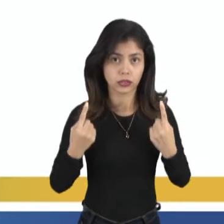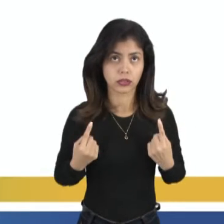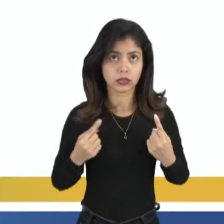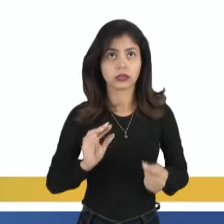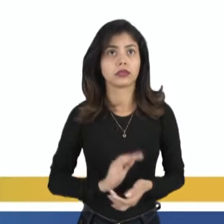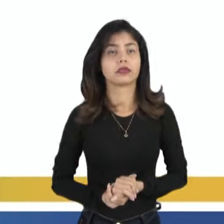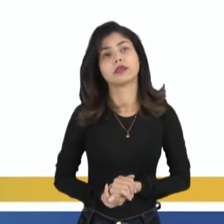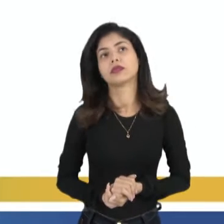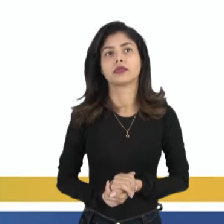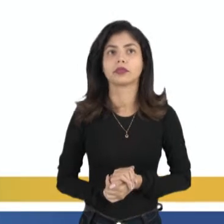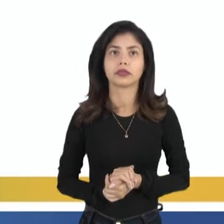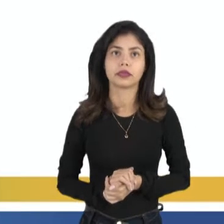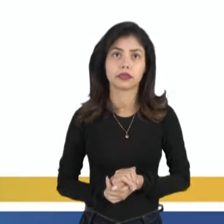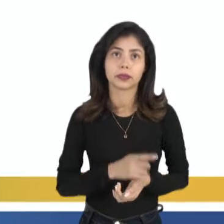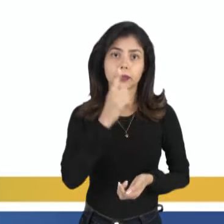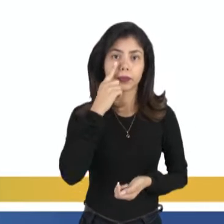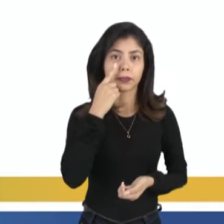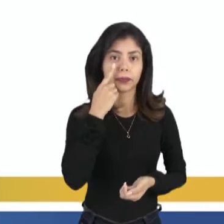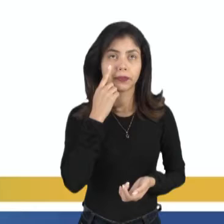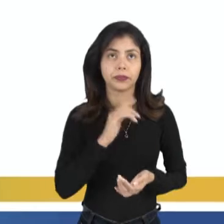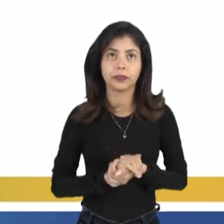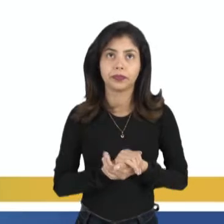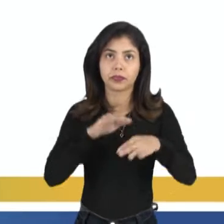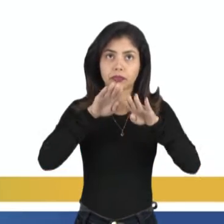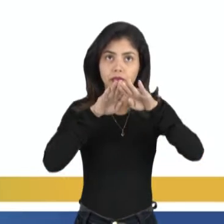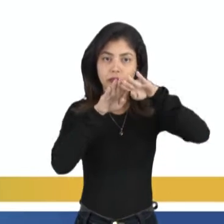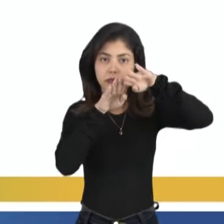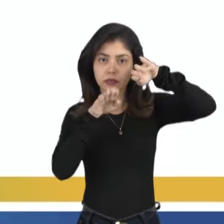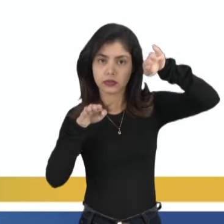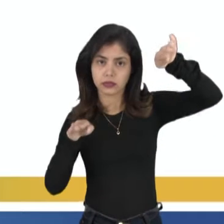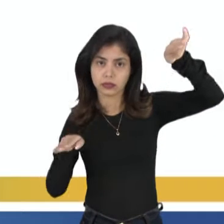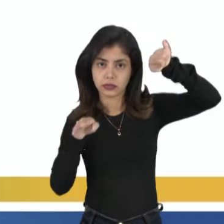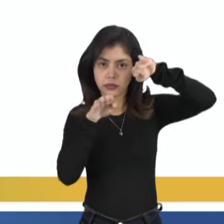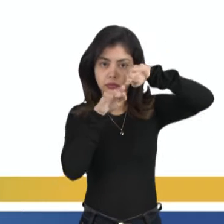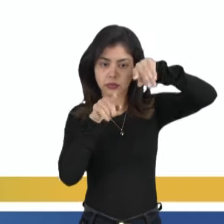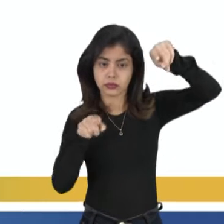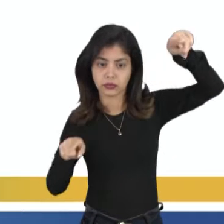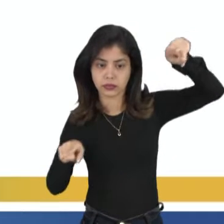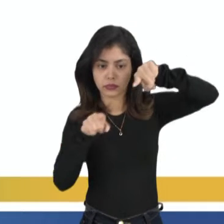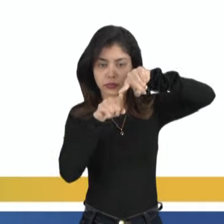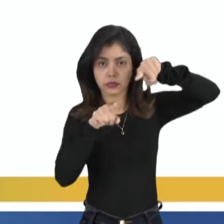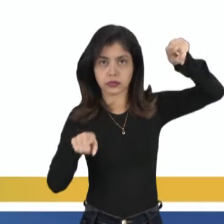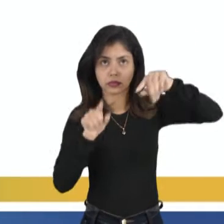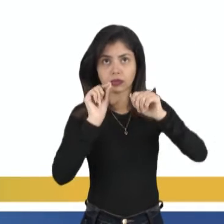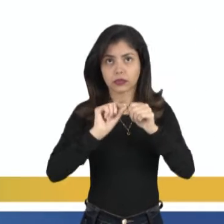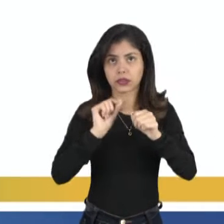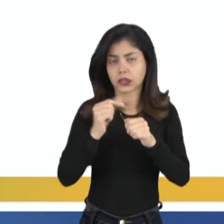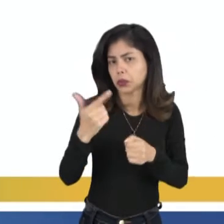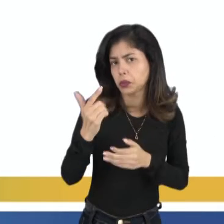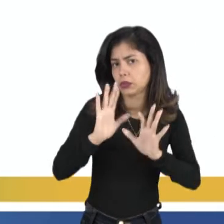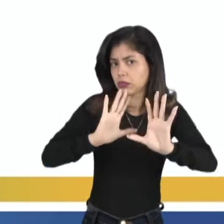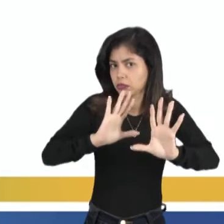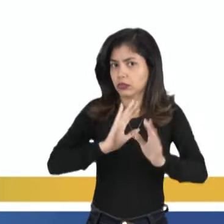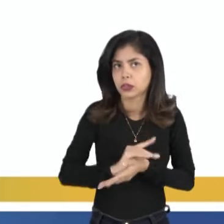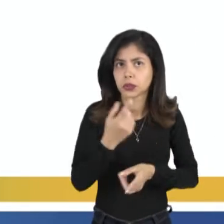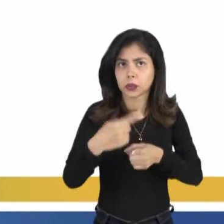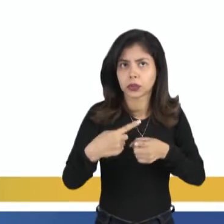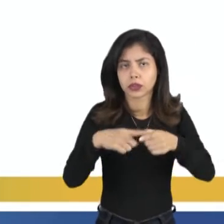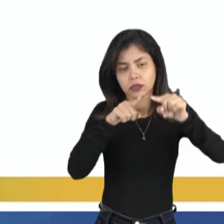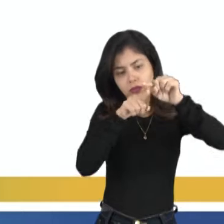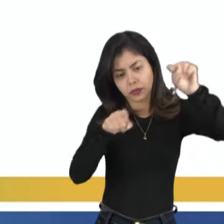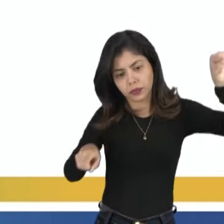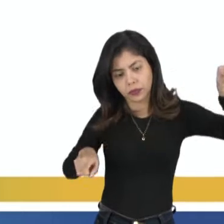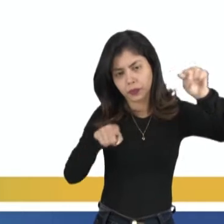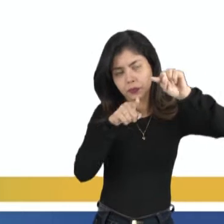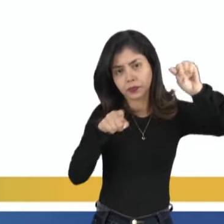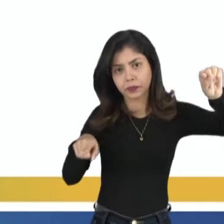tá? Então vamos pegar aqui, um plano inclinado. Eu poderia fazer isso sem o plano inclinado. Por que eu peguei um